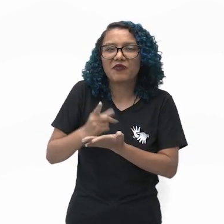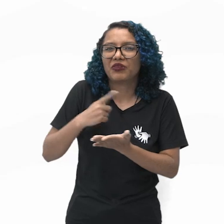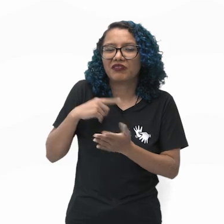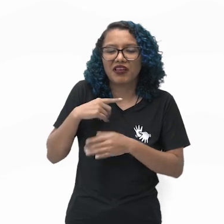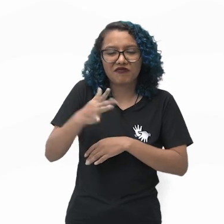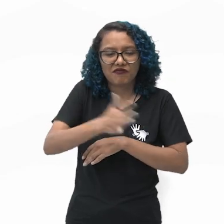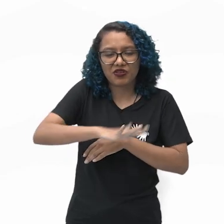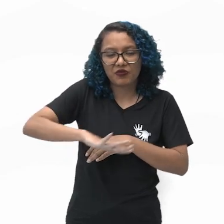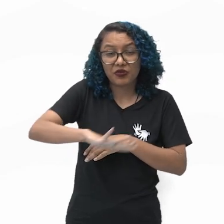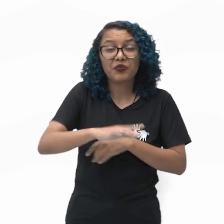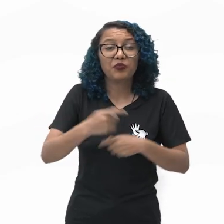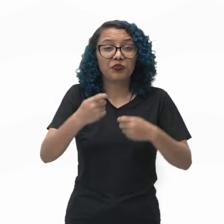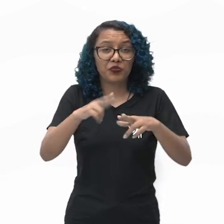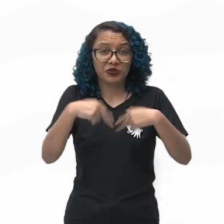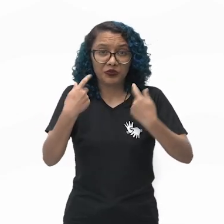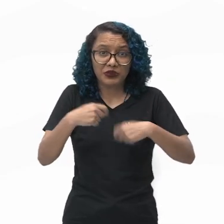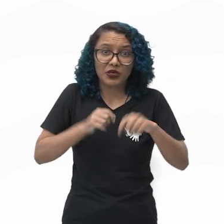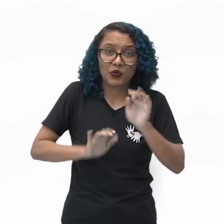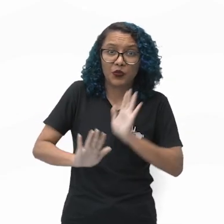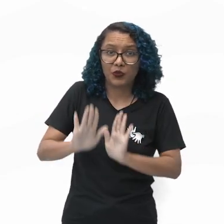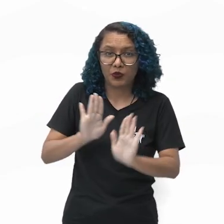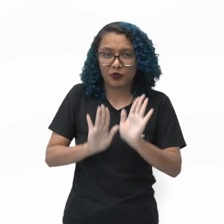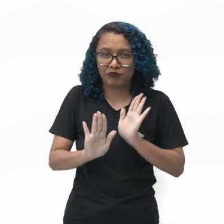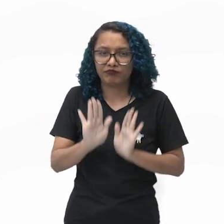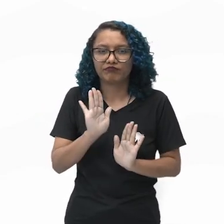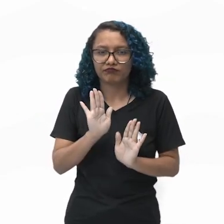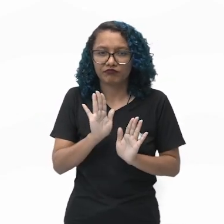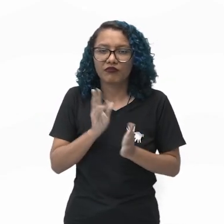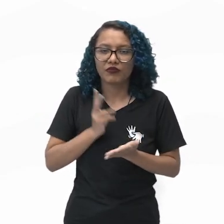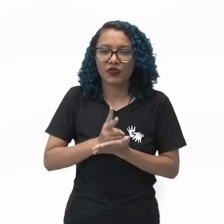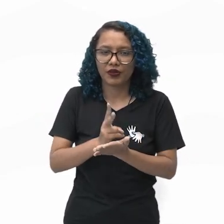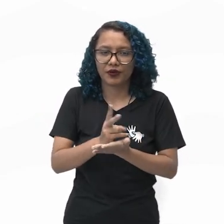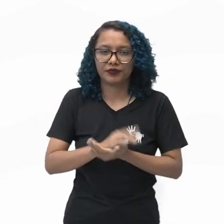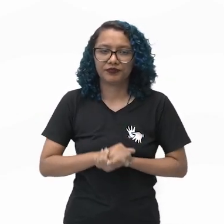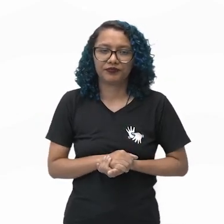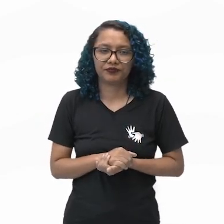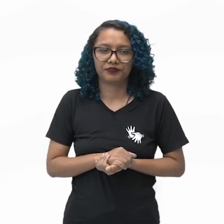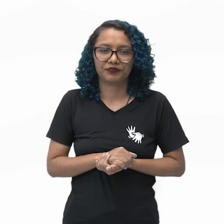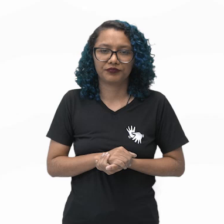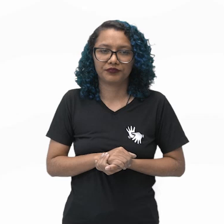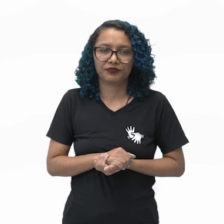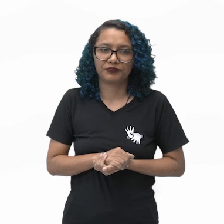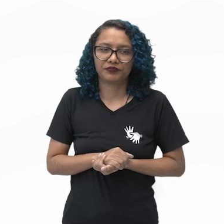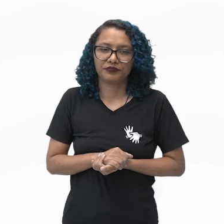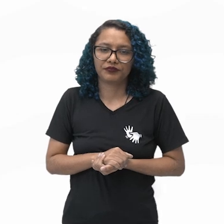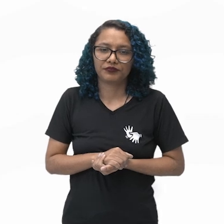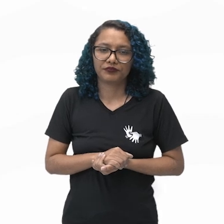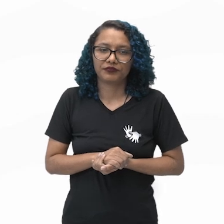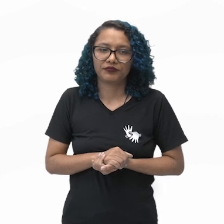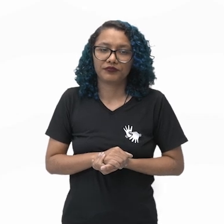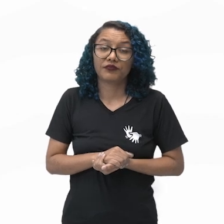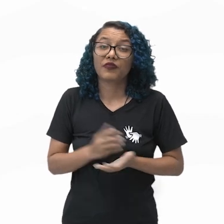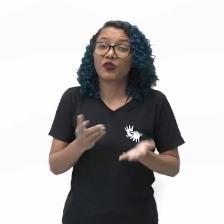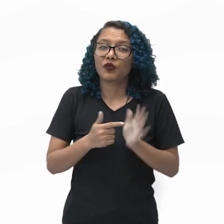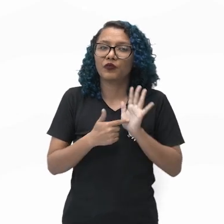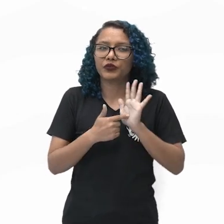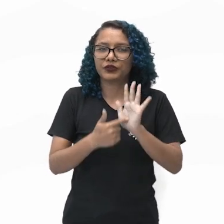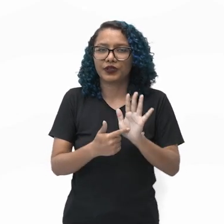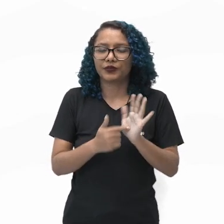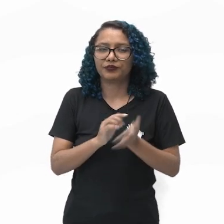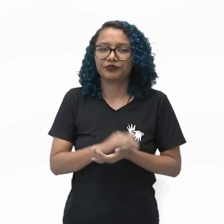que nós fazemos no dia a dia. Então vamos dar continuidade. Dê uma olhada aí. Eu vim trazer para